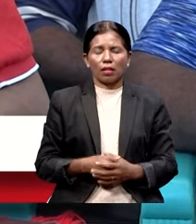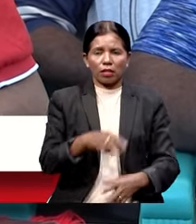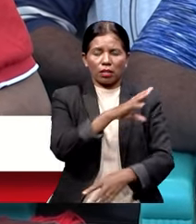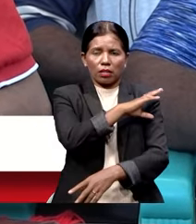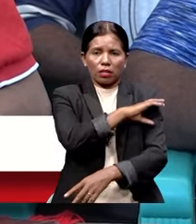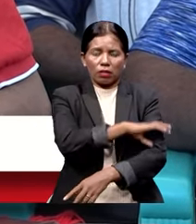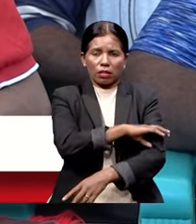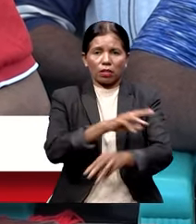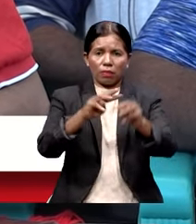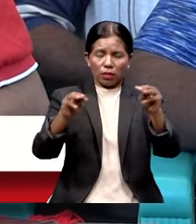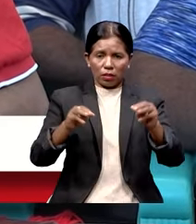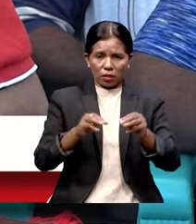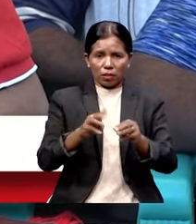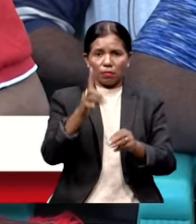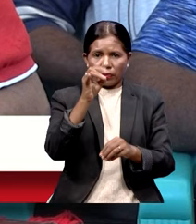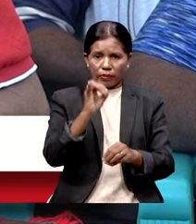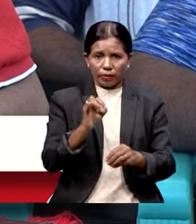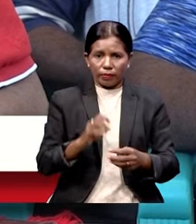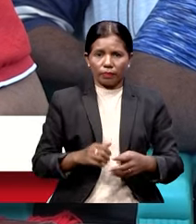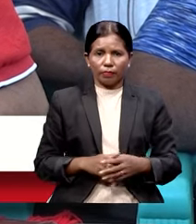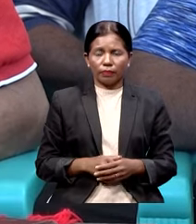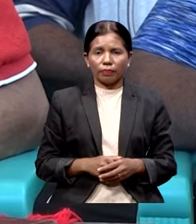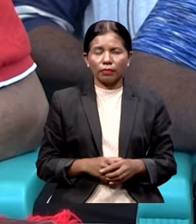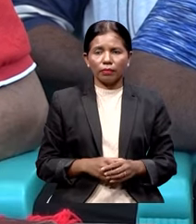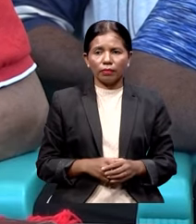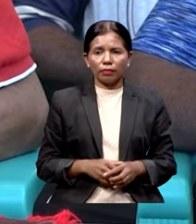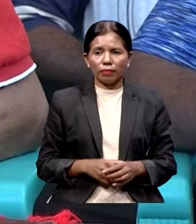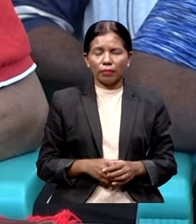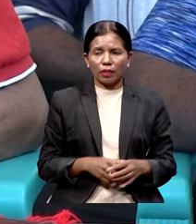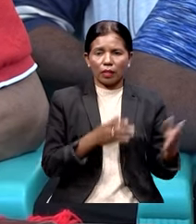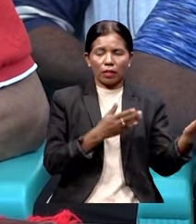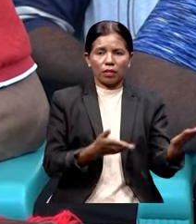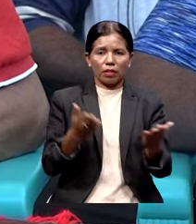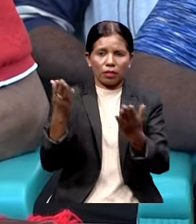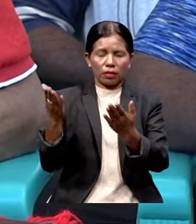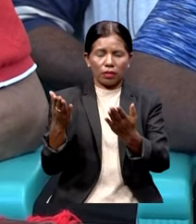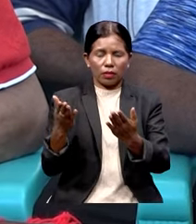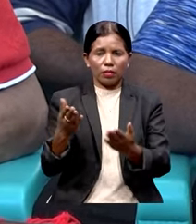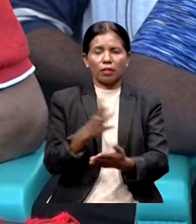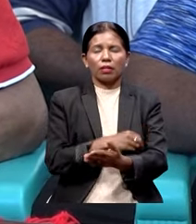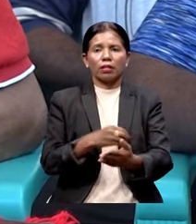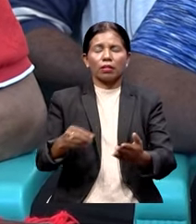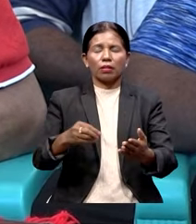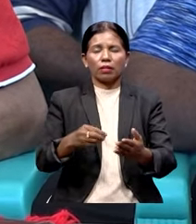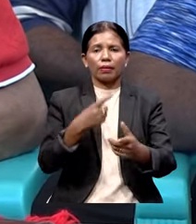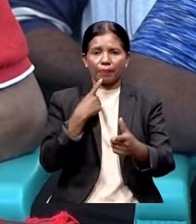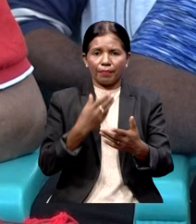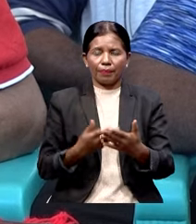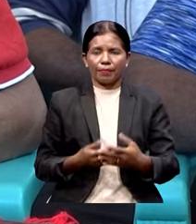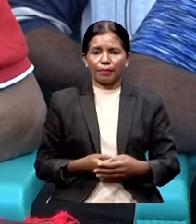dili, amoto com membro polícia balu, lori besic biscano,